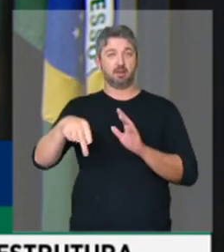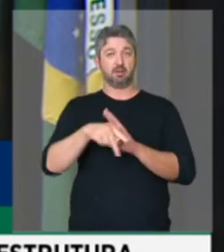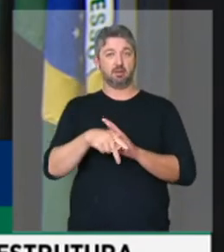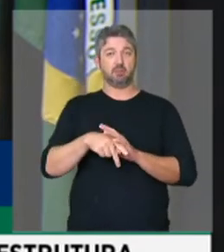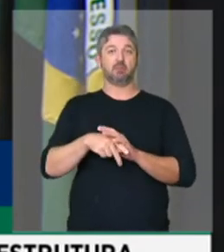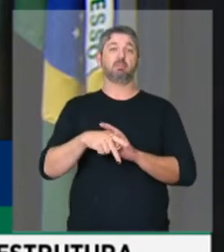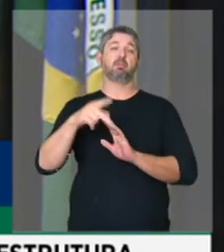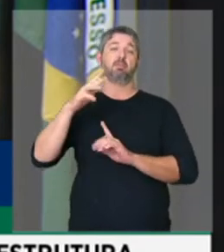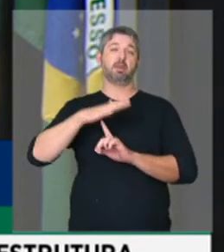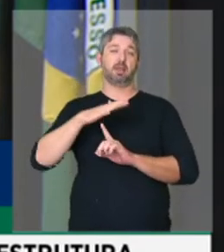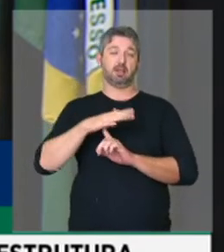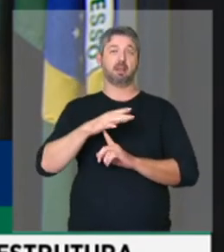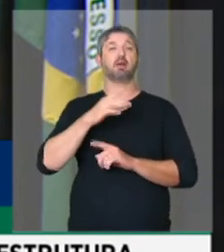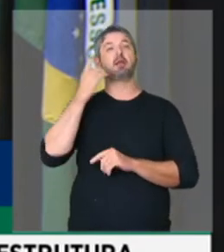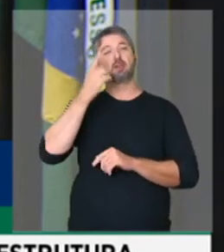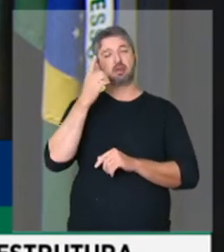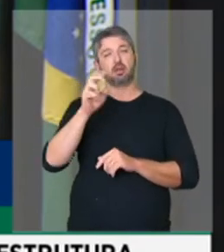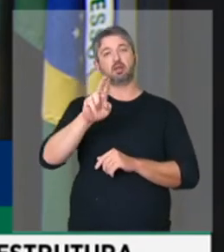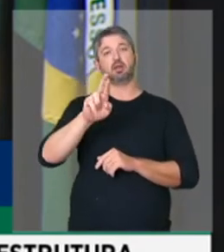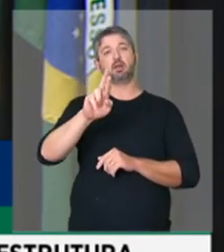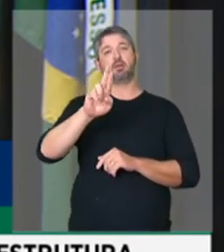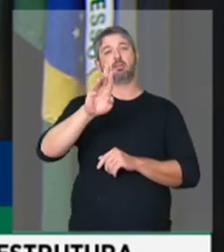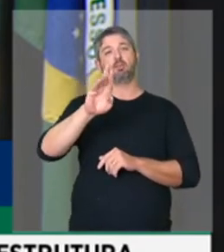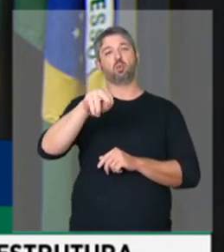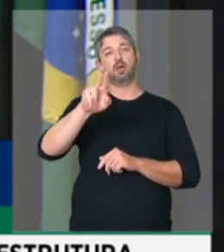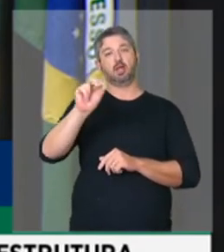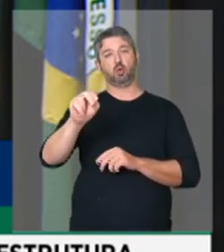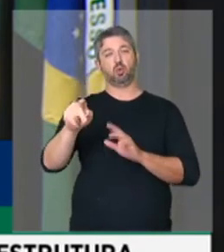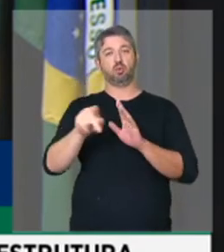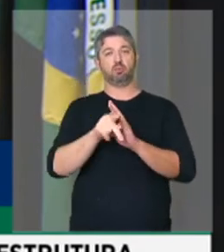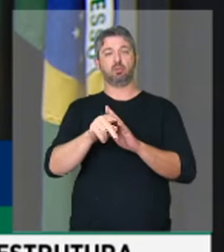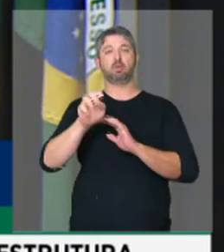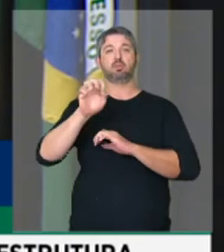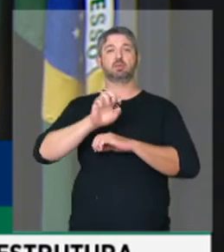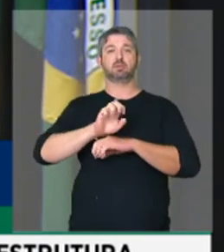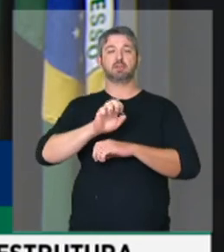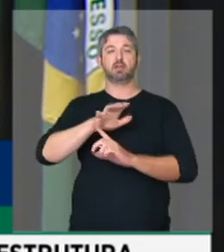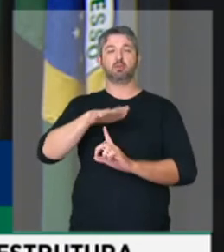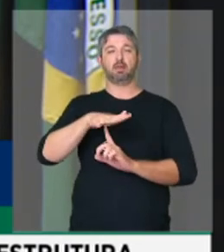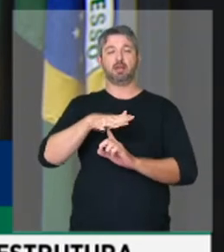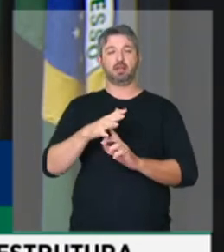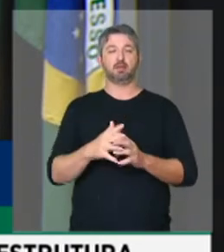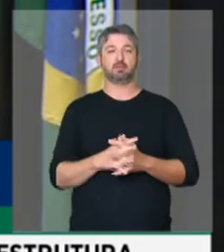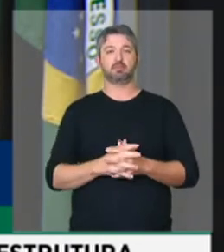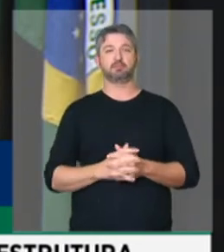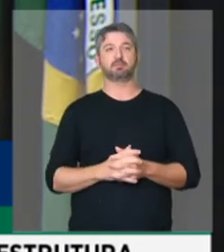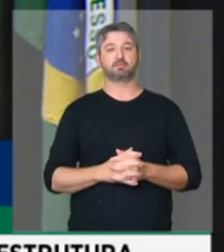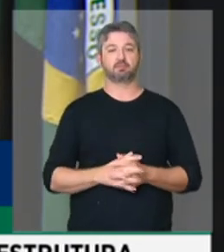Paraná. E deputado Rubens Bueno, do Cidadania do Paraná.